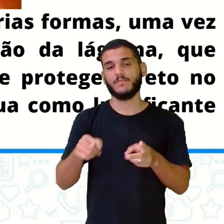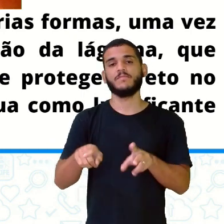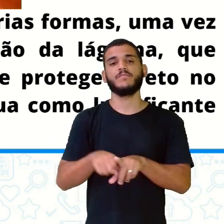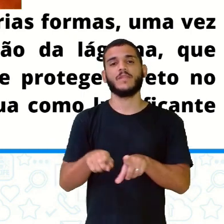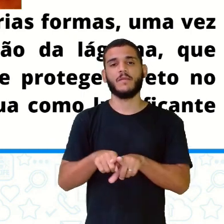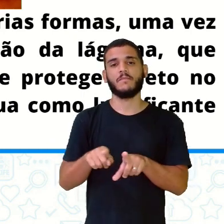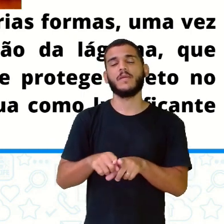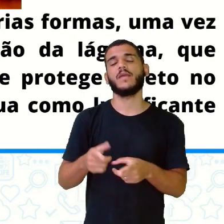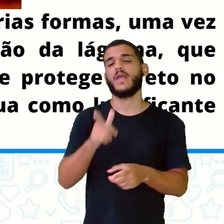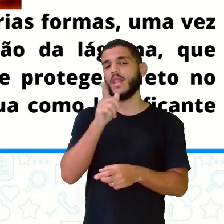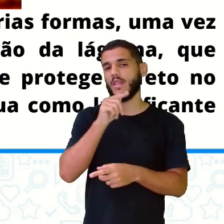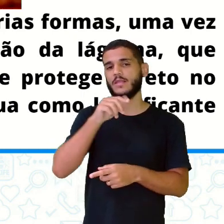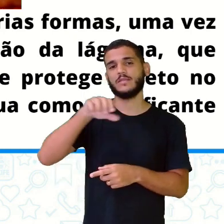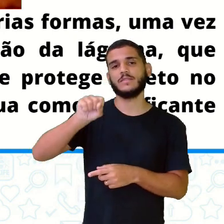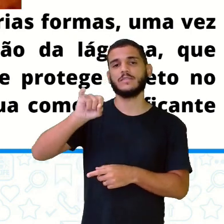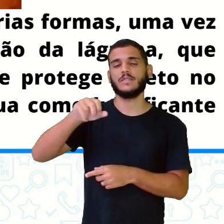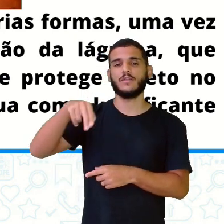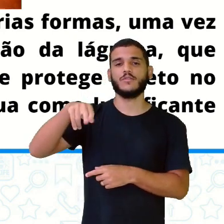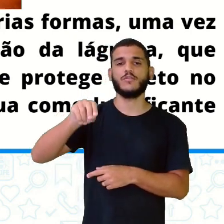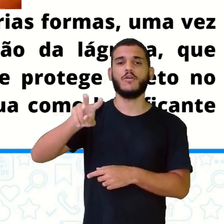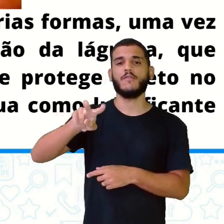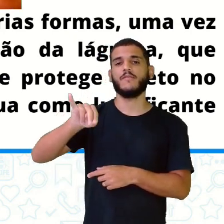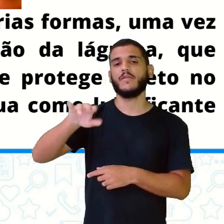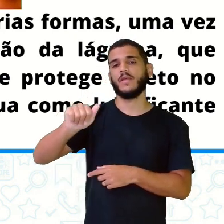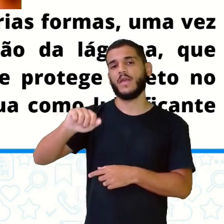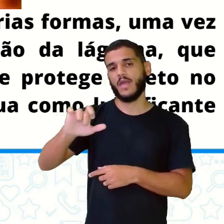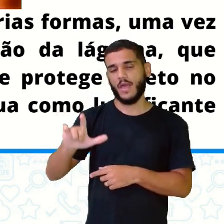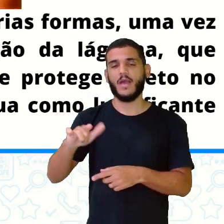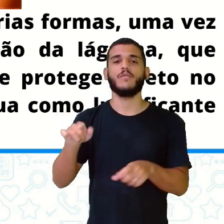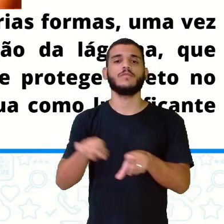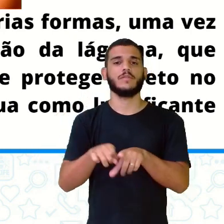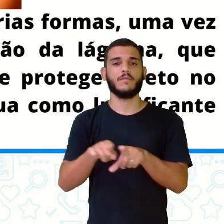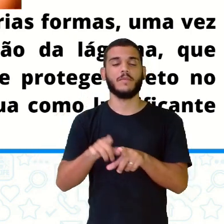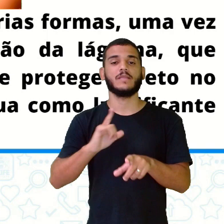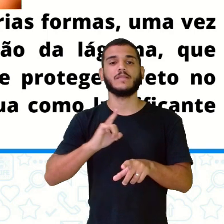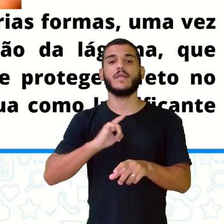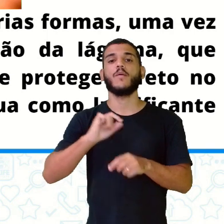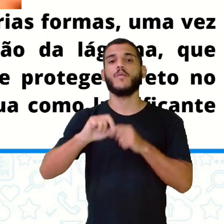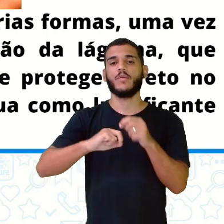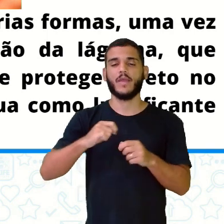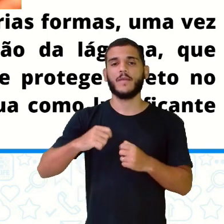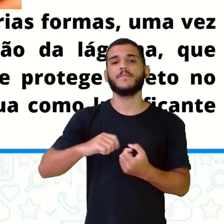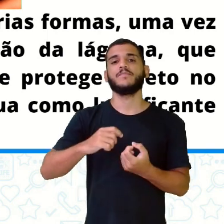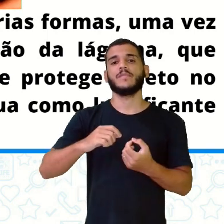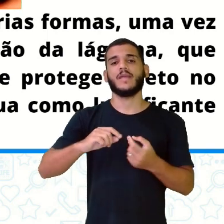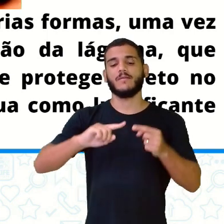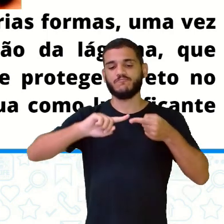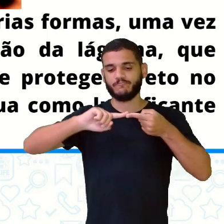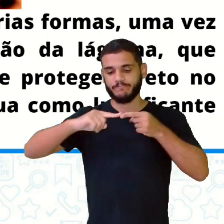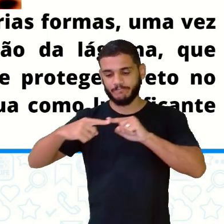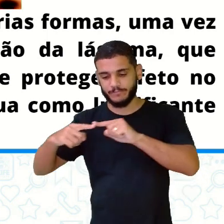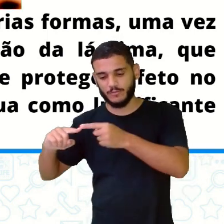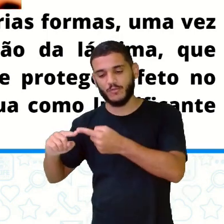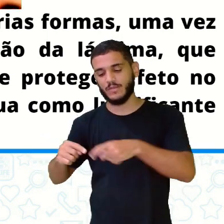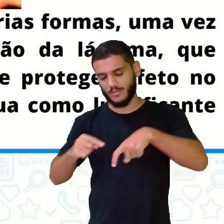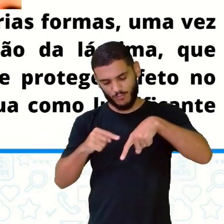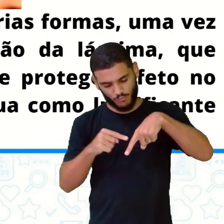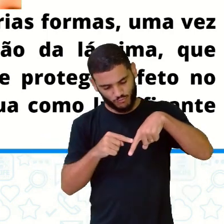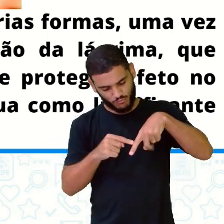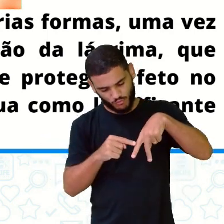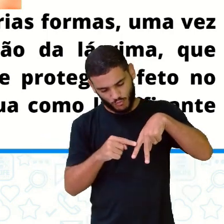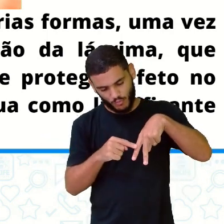atua como lubrificante na proteção das articulações, joelhos, por exemplo,